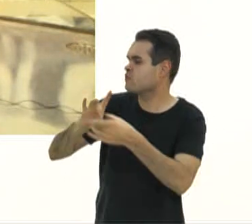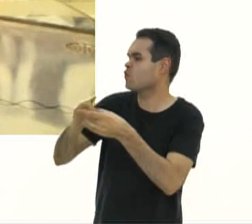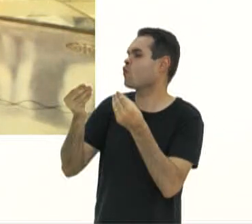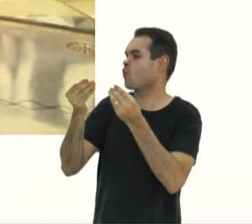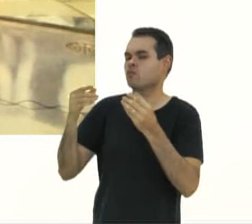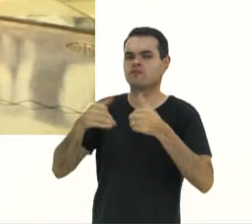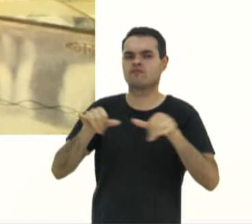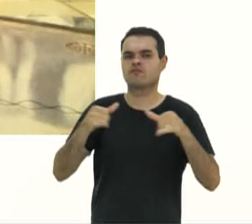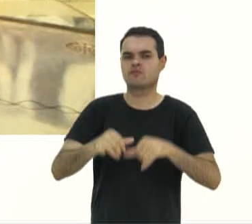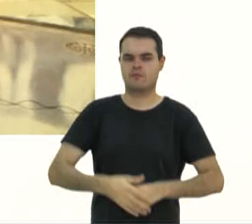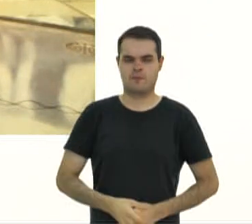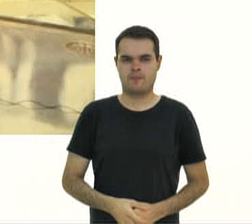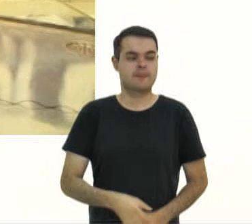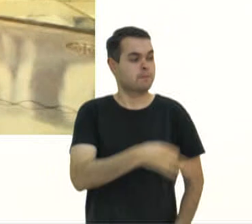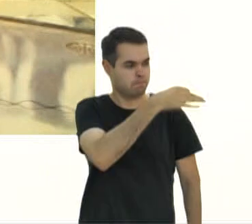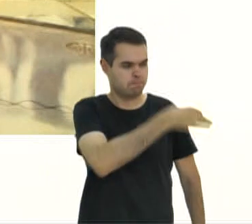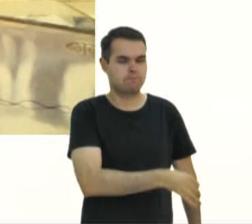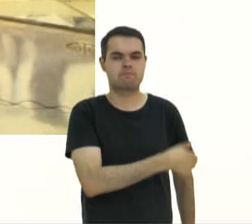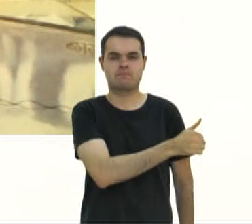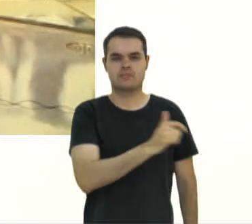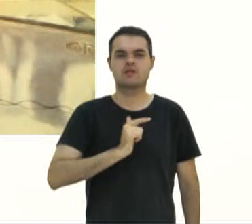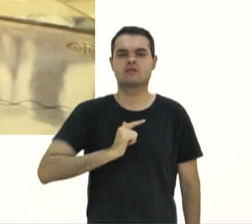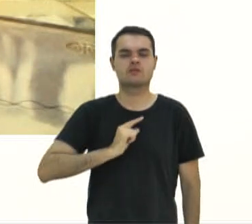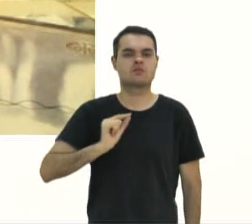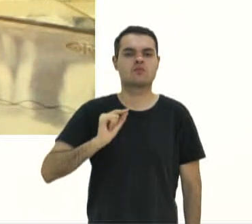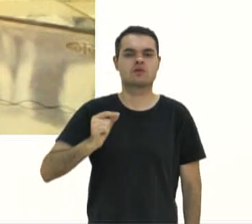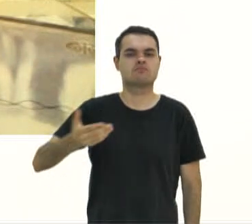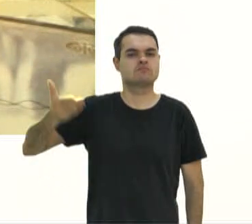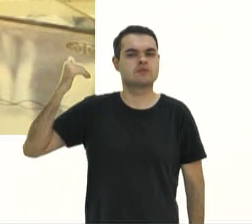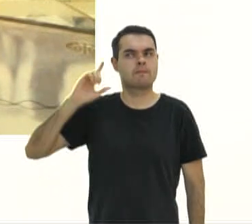Certo, professor Hugo. Nós temos um relato de